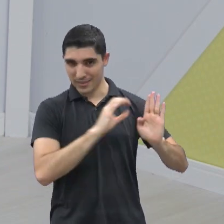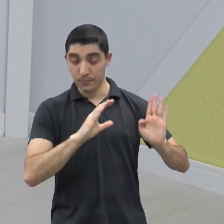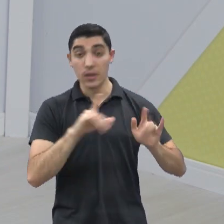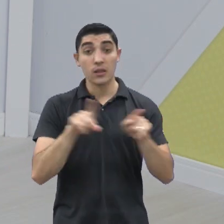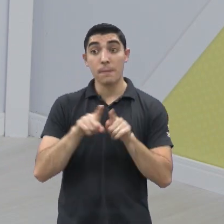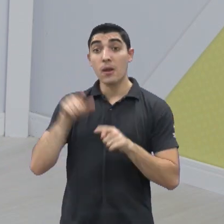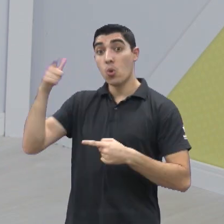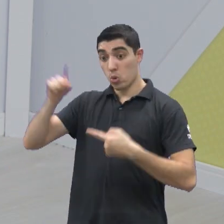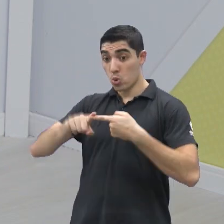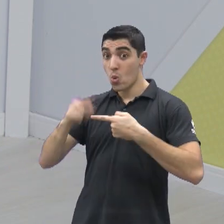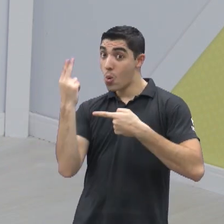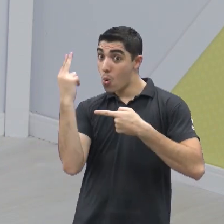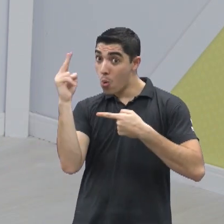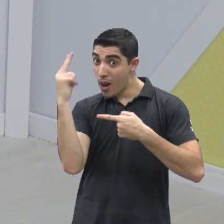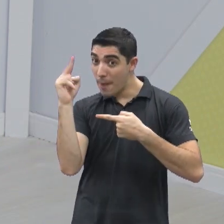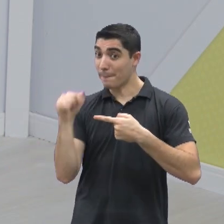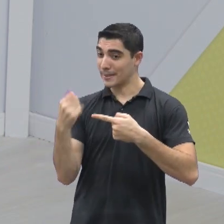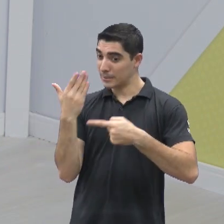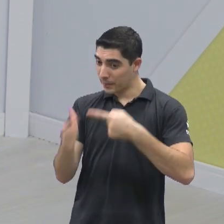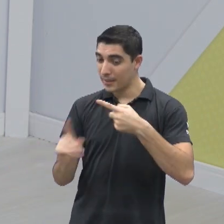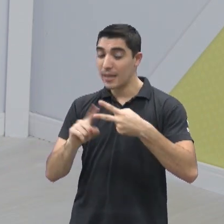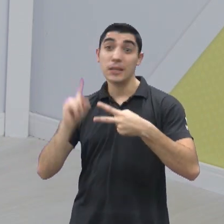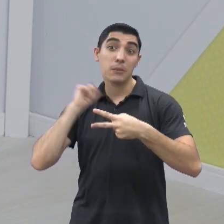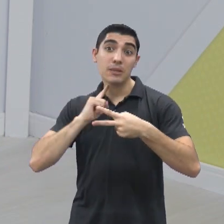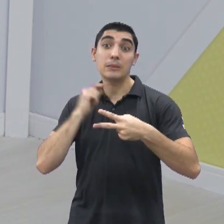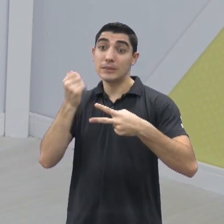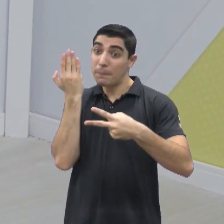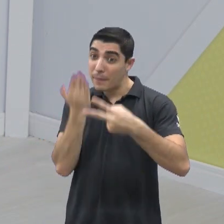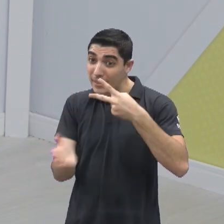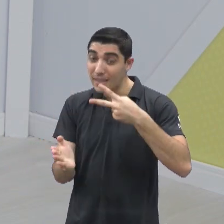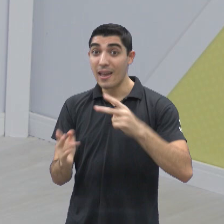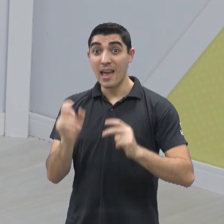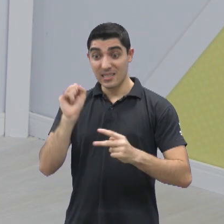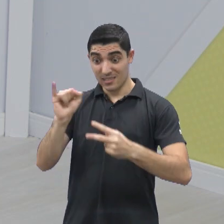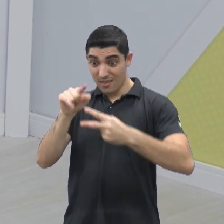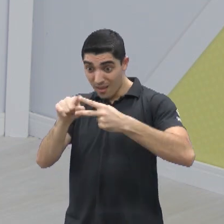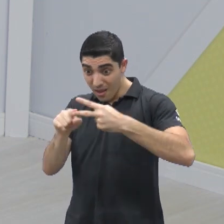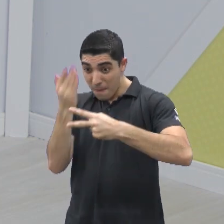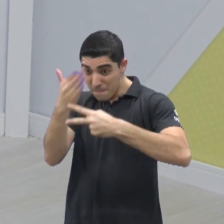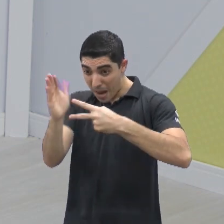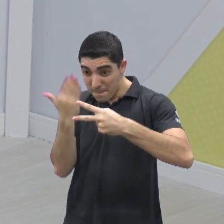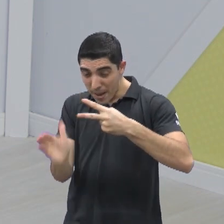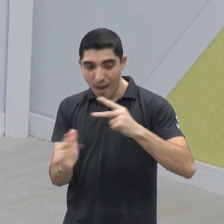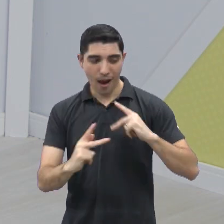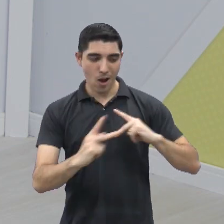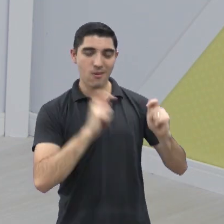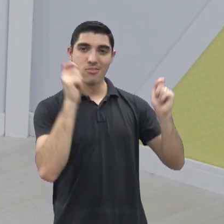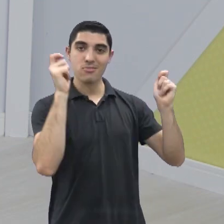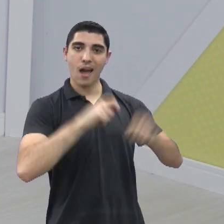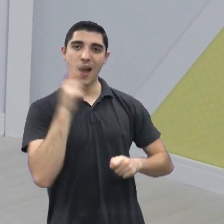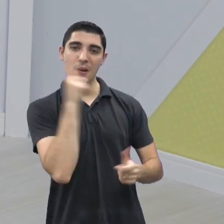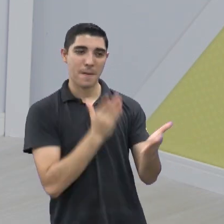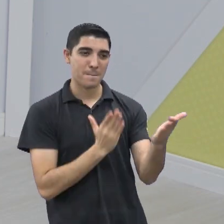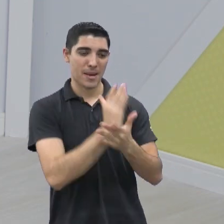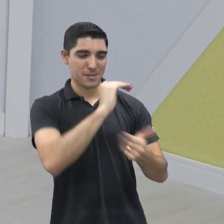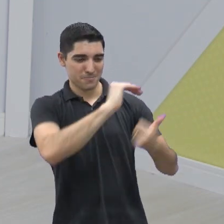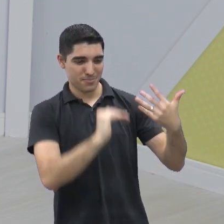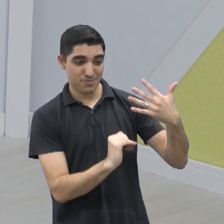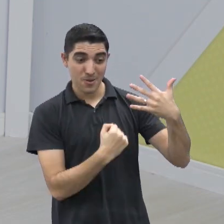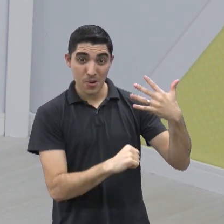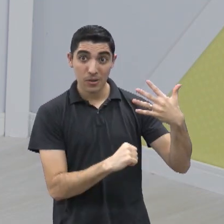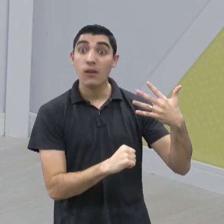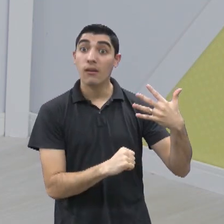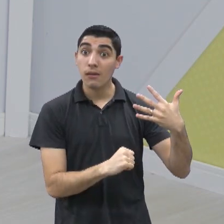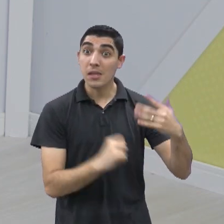o Minas para tentar a 8ª posição e ter chance de decidir em casa a fase de oitavas de final. E olha, deu